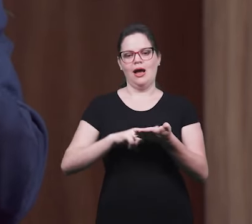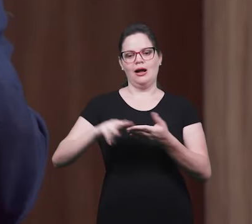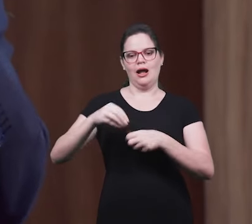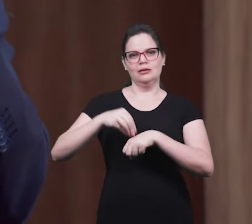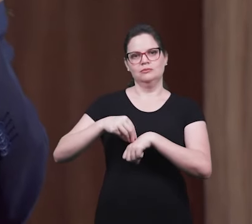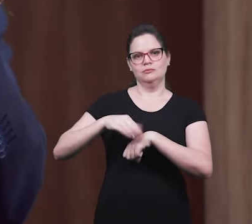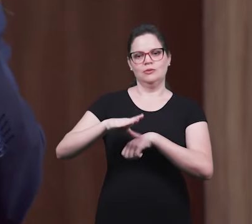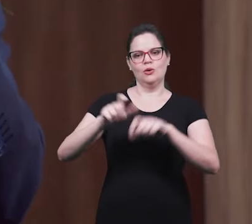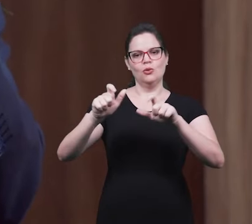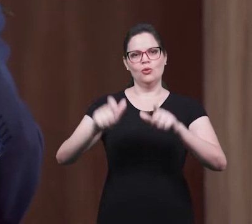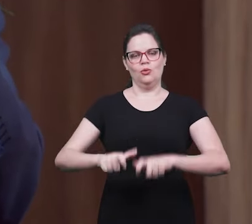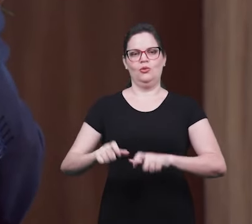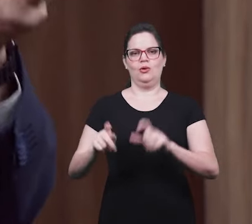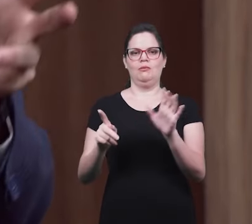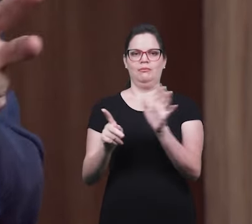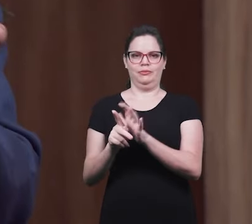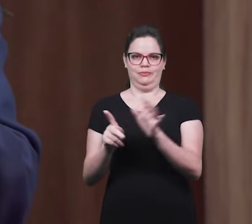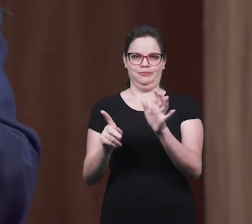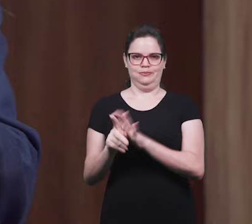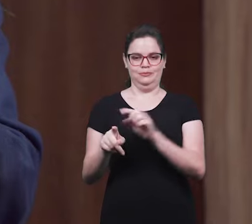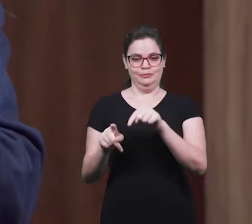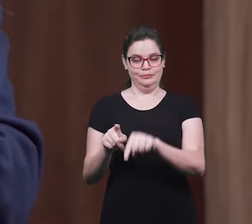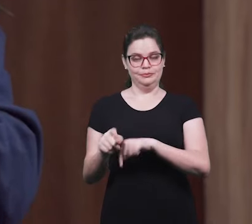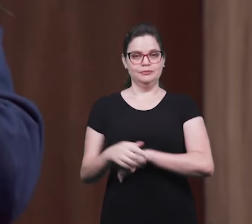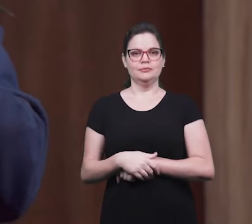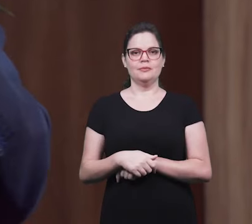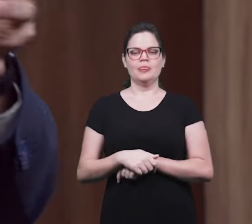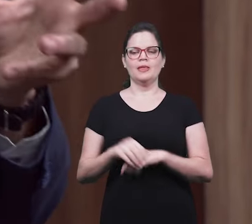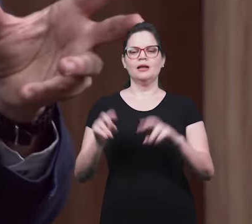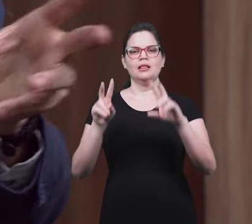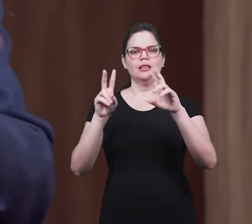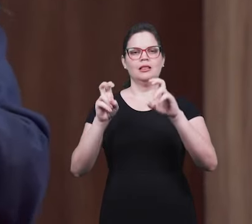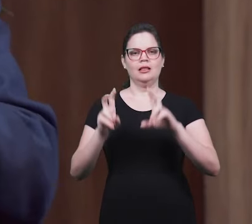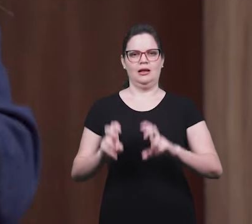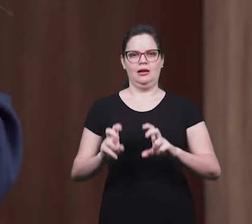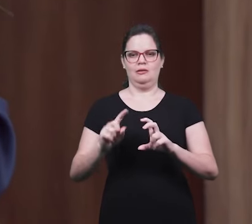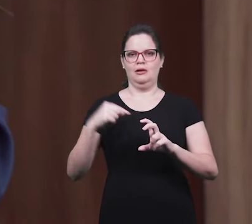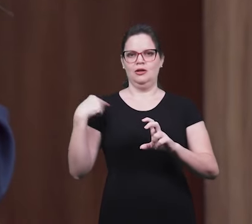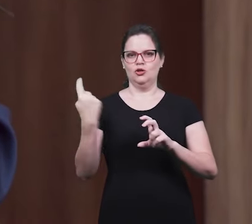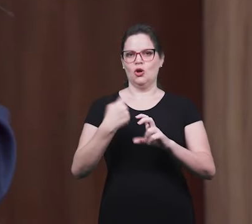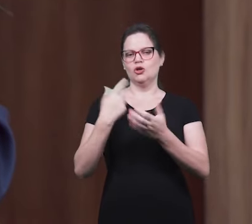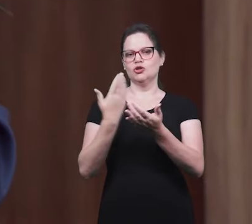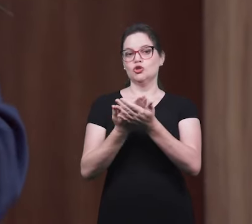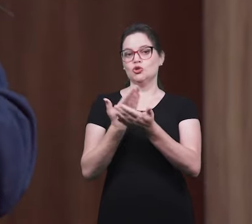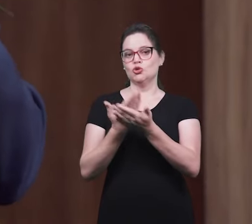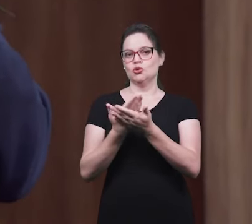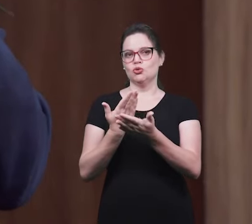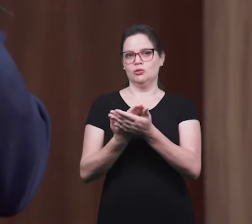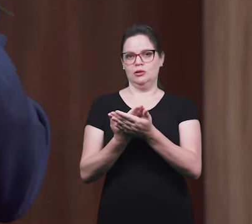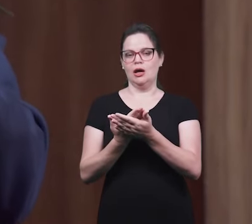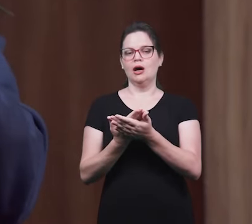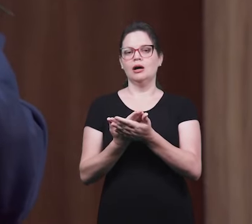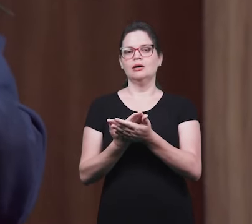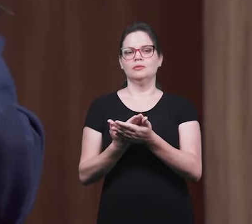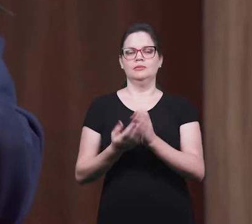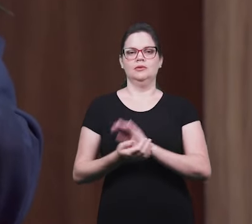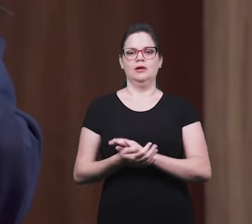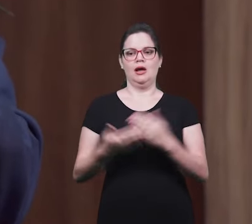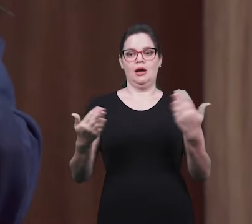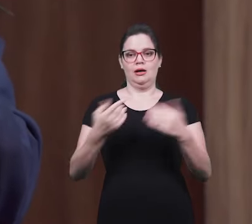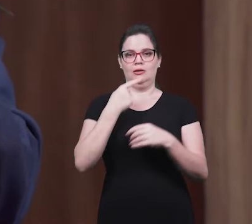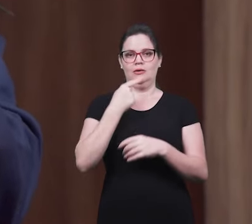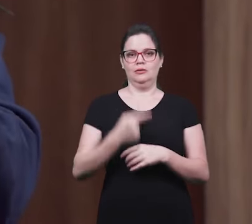foi deixado como tema para as nossas igrejas, todos nós estudarmos na